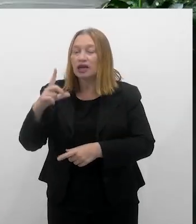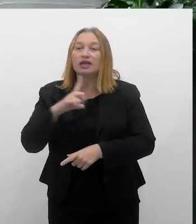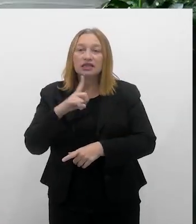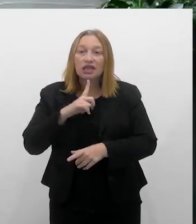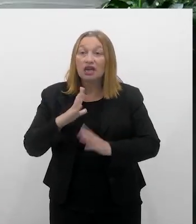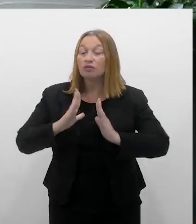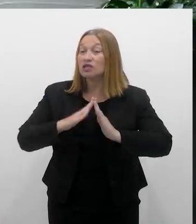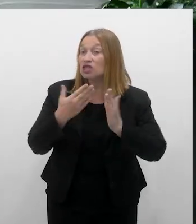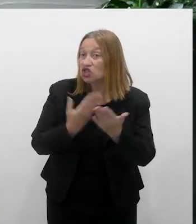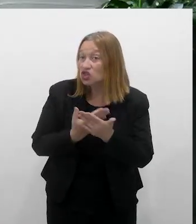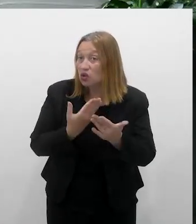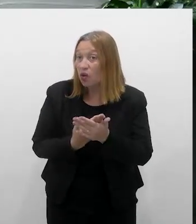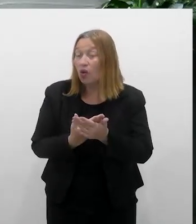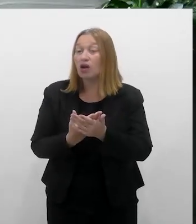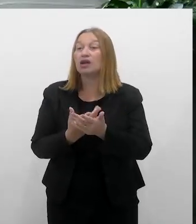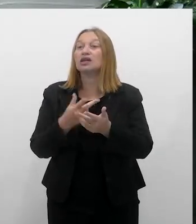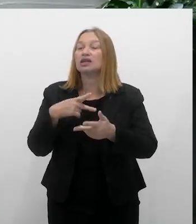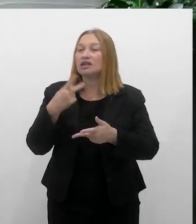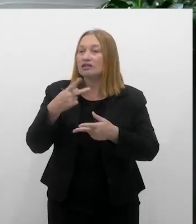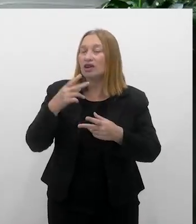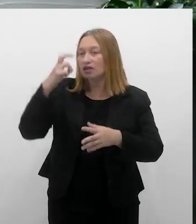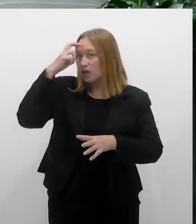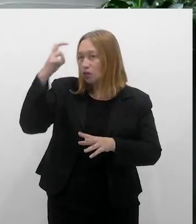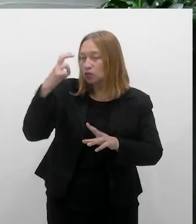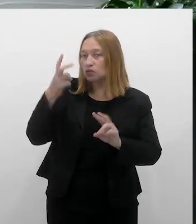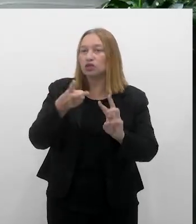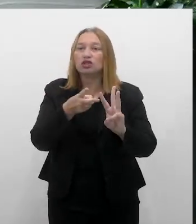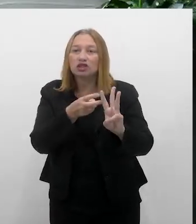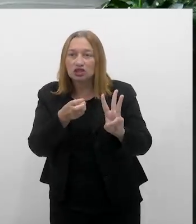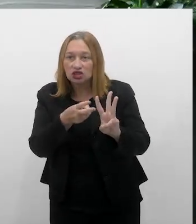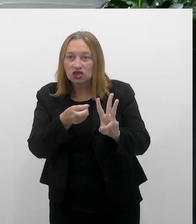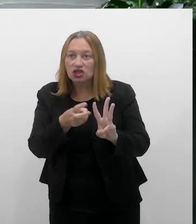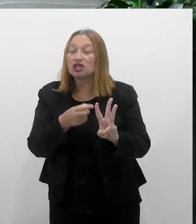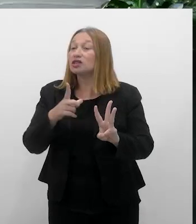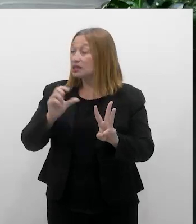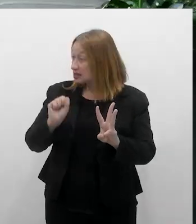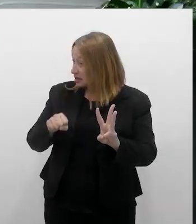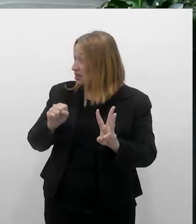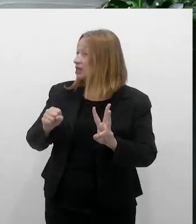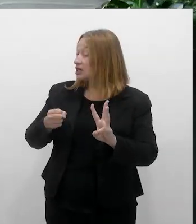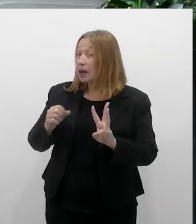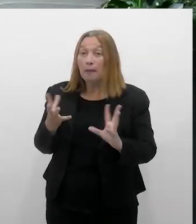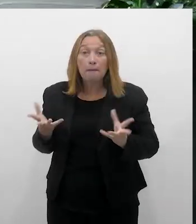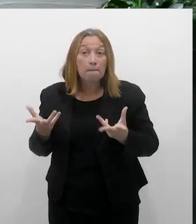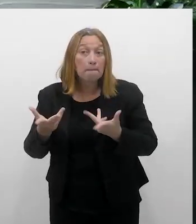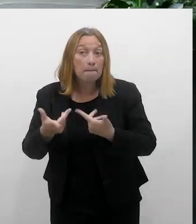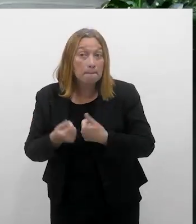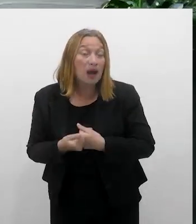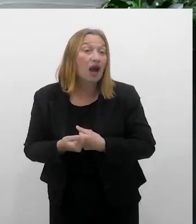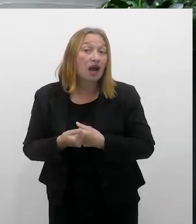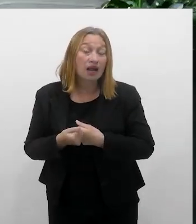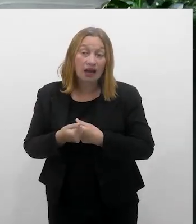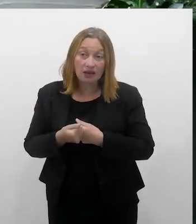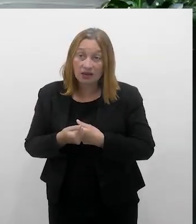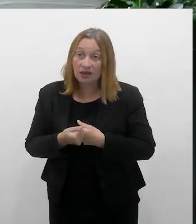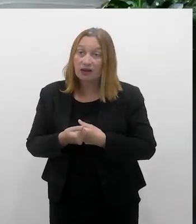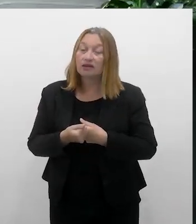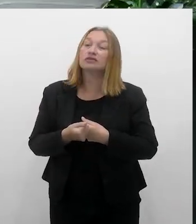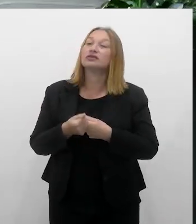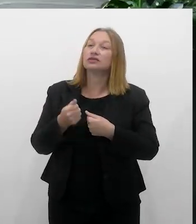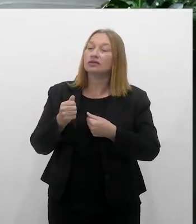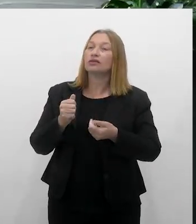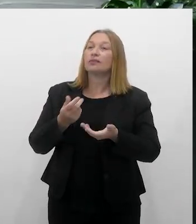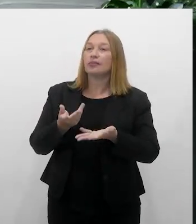de outros povos. Indígenas e povos originários. Você inaugurou 2 escolas. Sim. Isso é maravilhoso, secretária. Nós